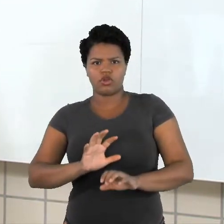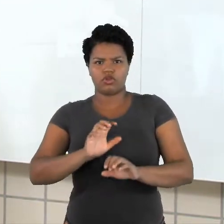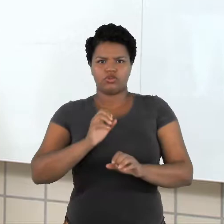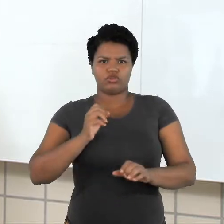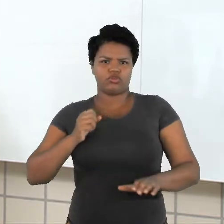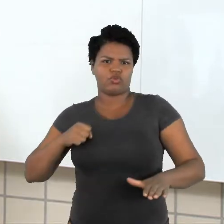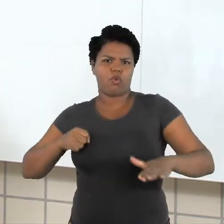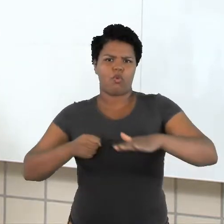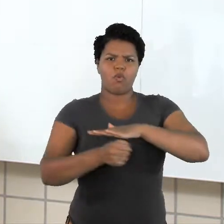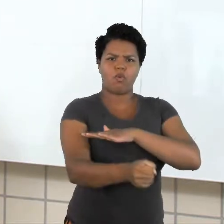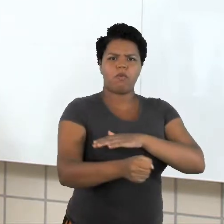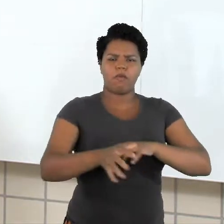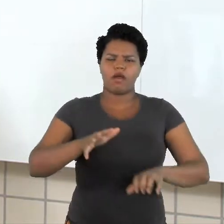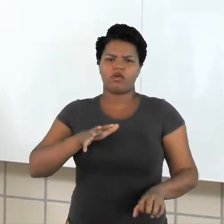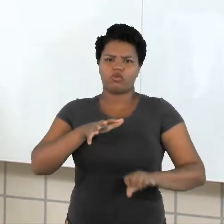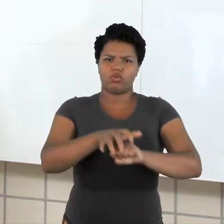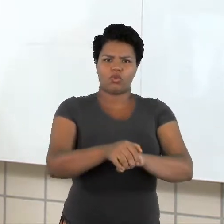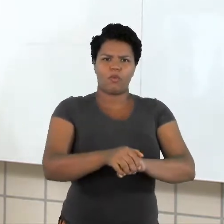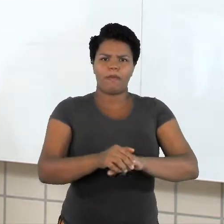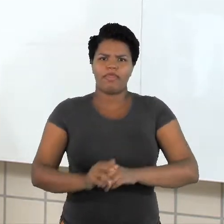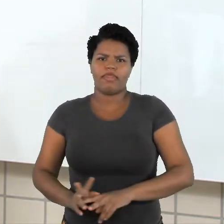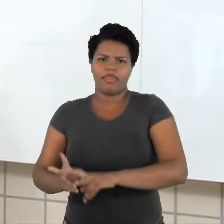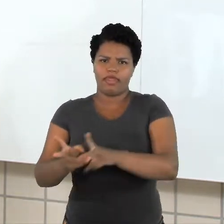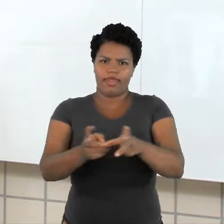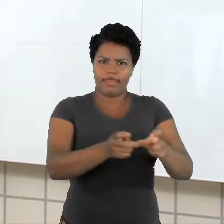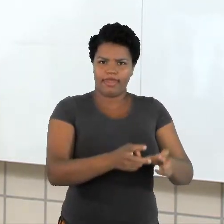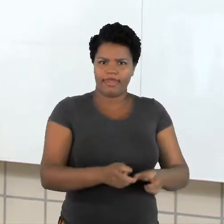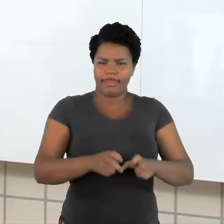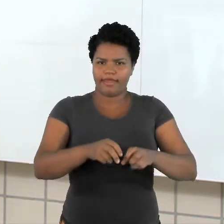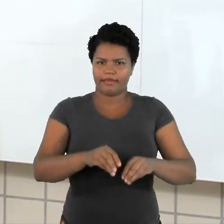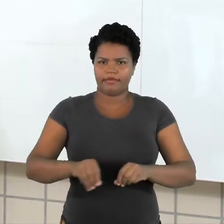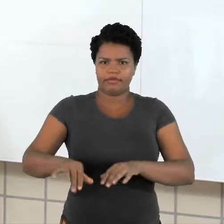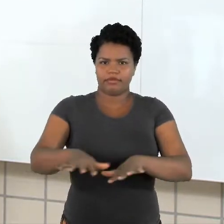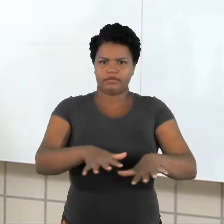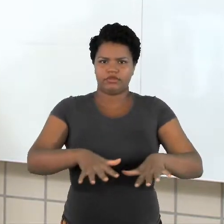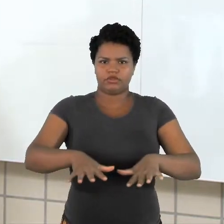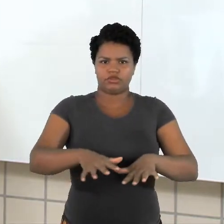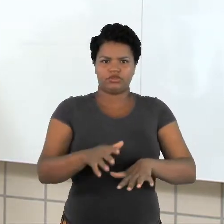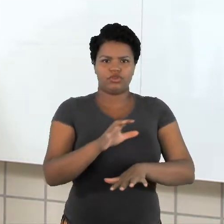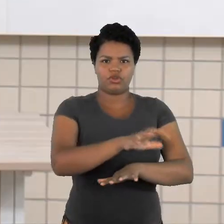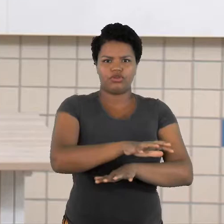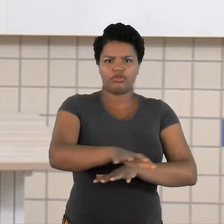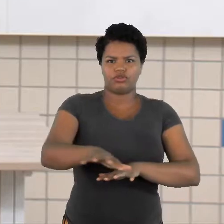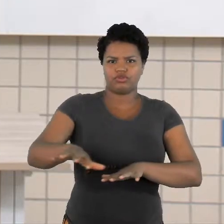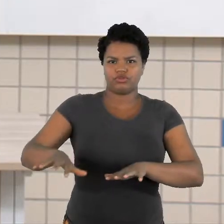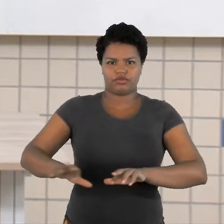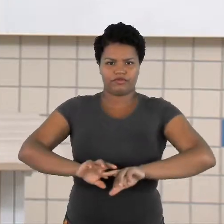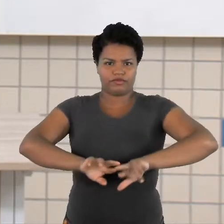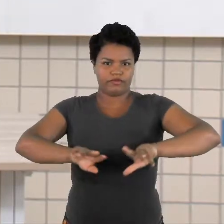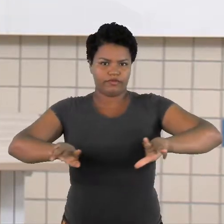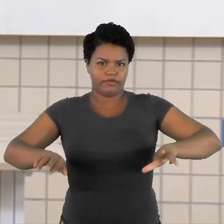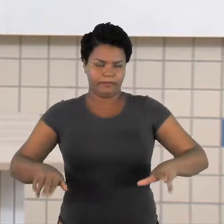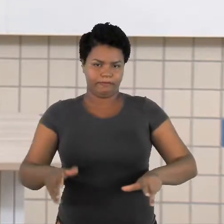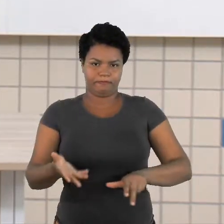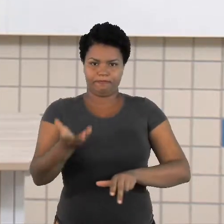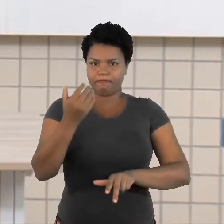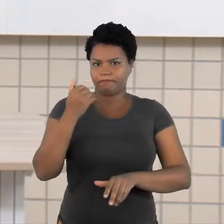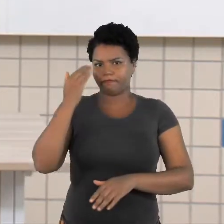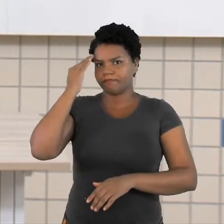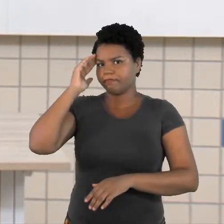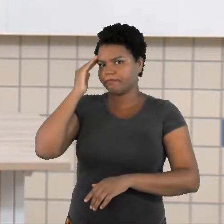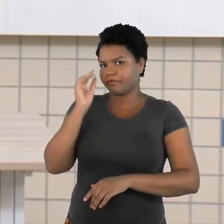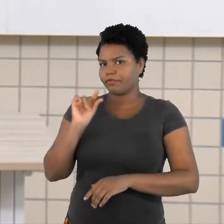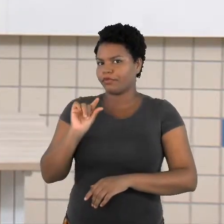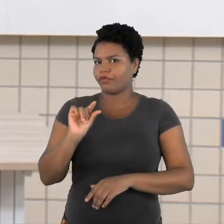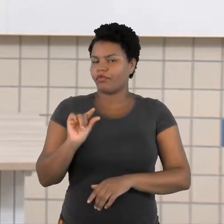e explorar territórios de outras regiões. Vamos entender um pouquinho como que